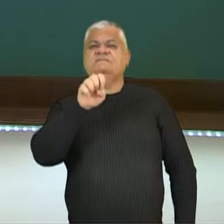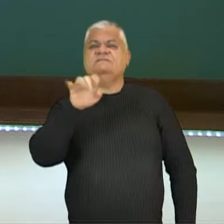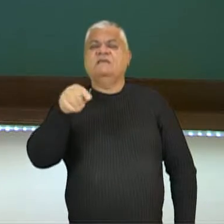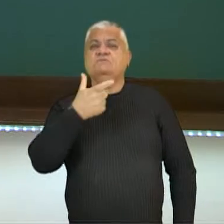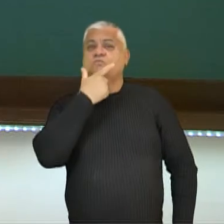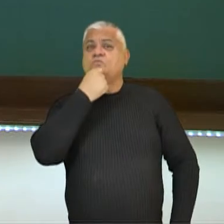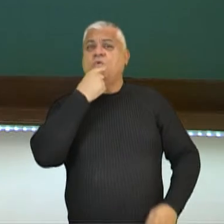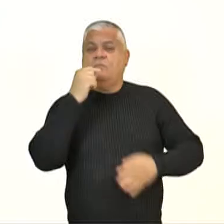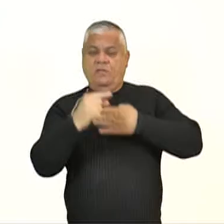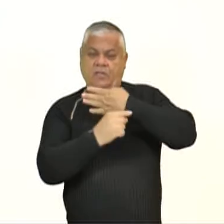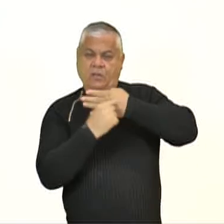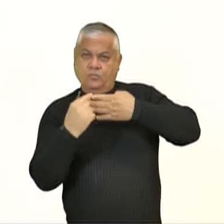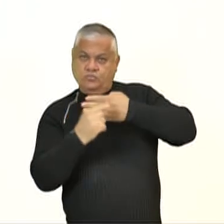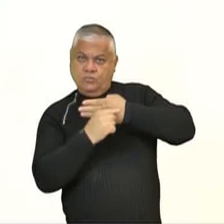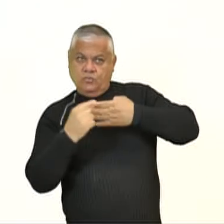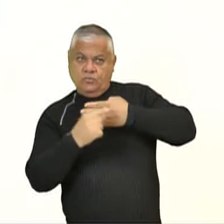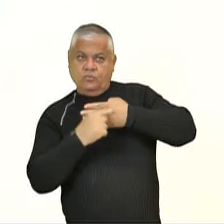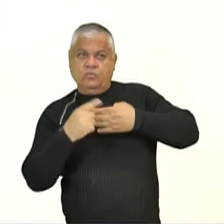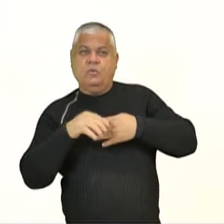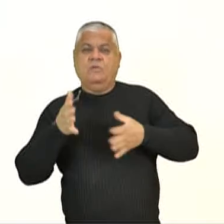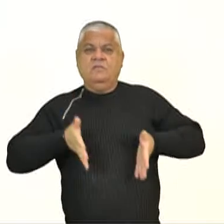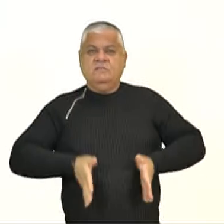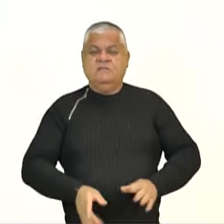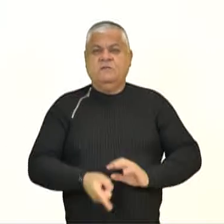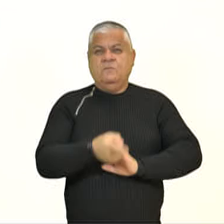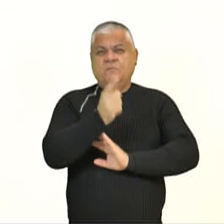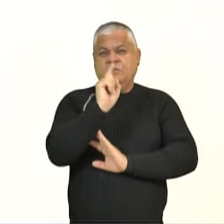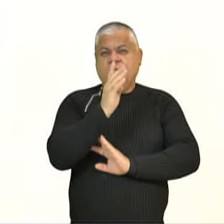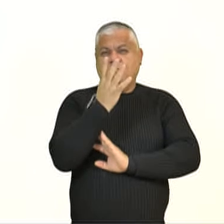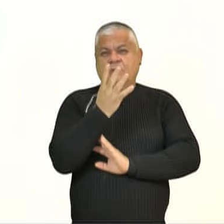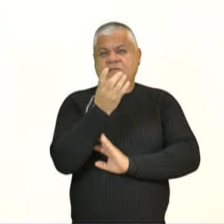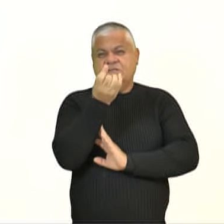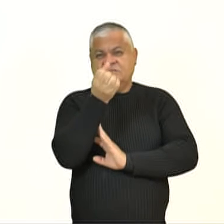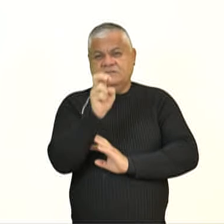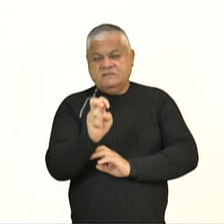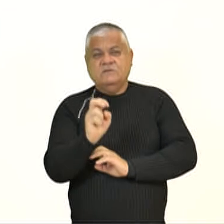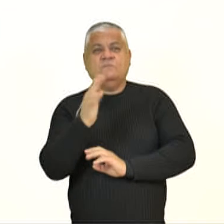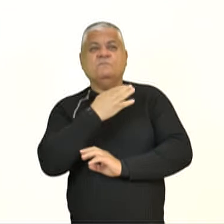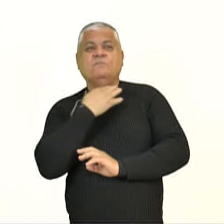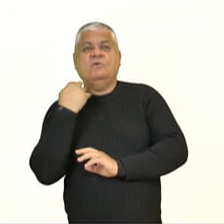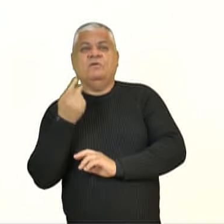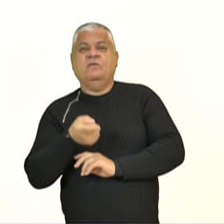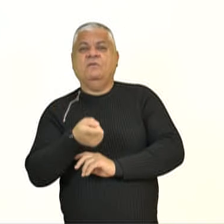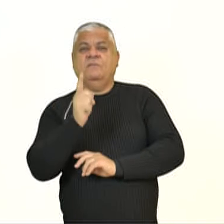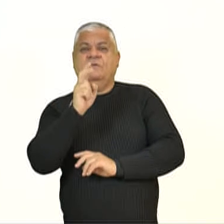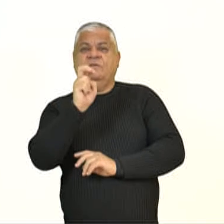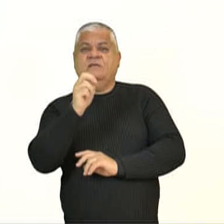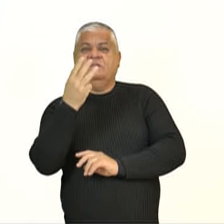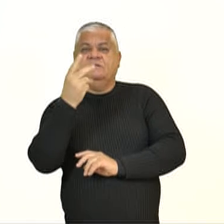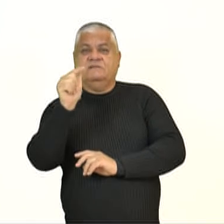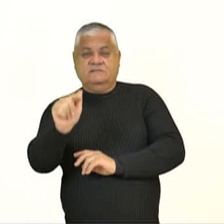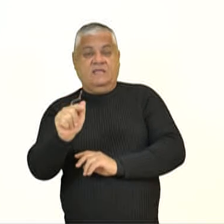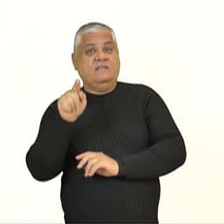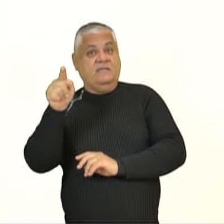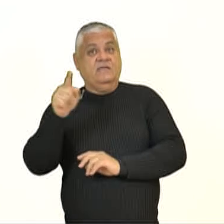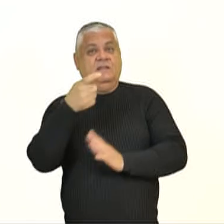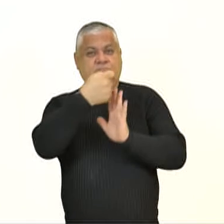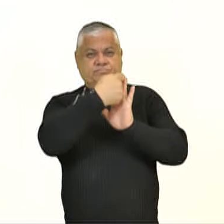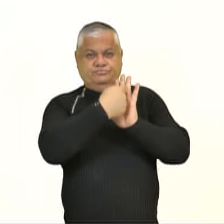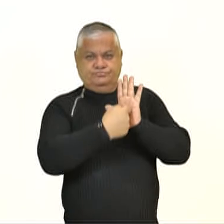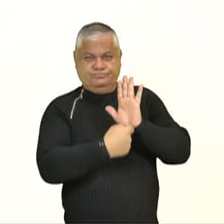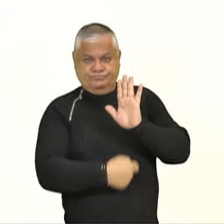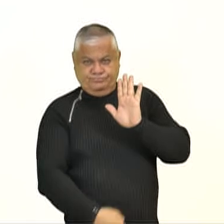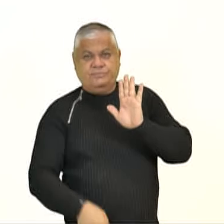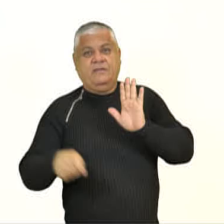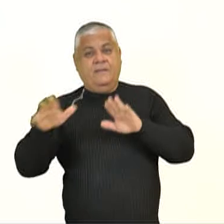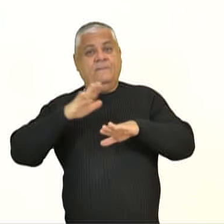farsa, o Gil Vicente. Nasceu em 1465 e morreu em 1537. Lembrando que essa farsa foi escrita lá em meados